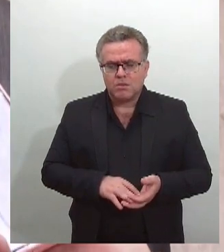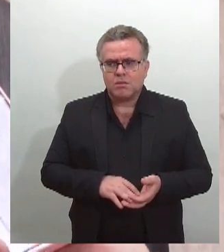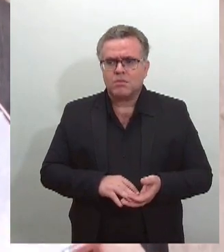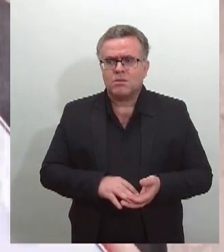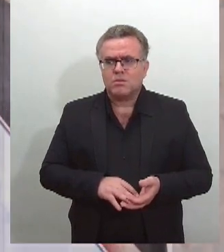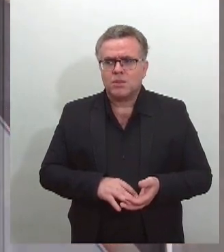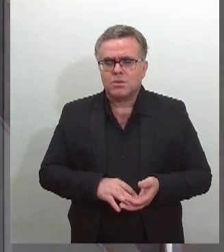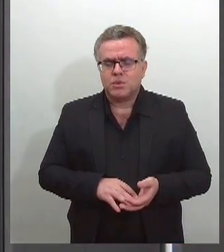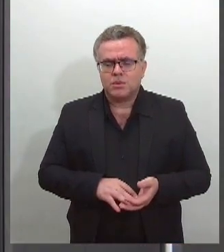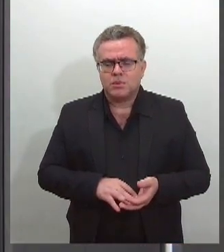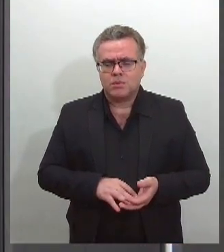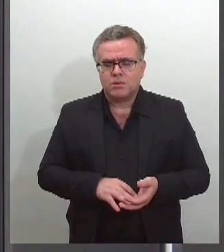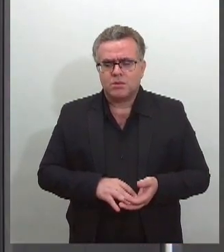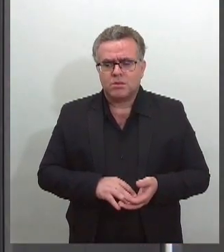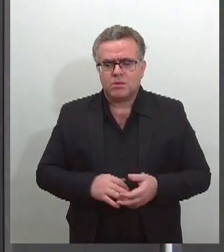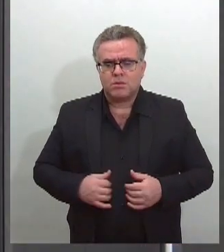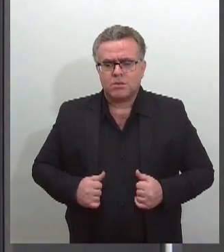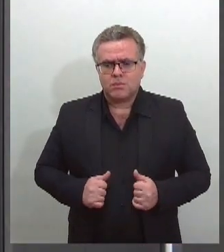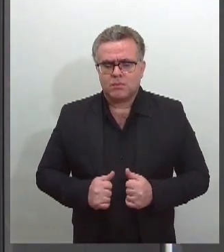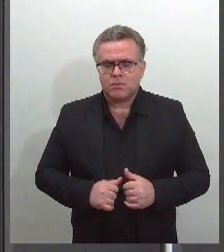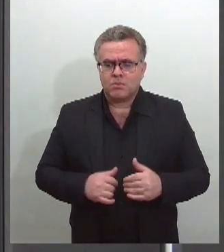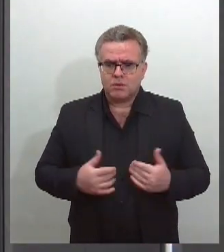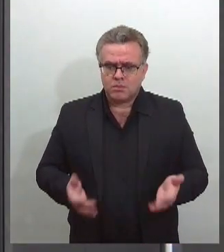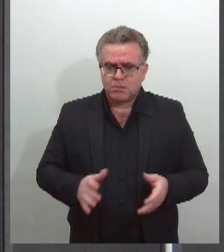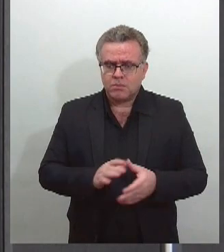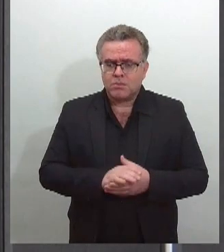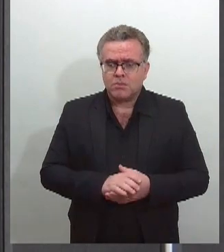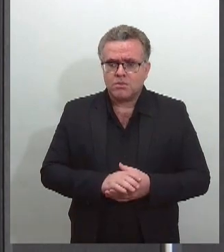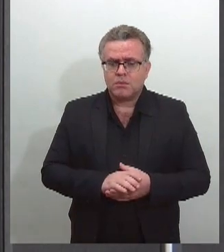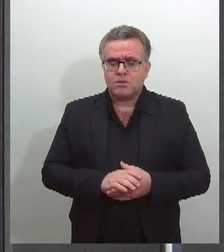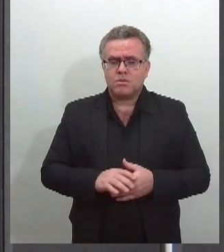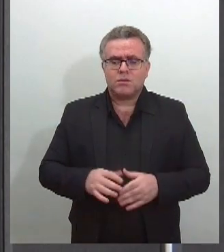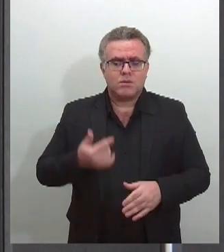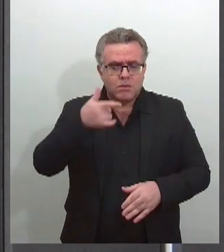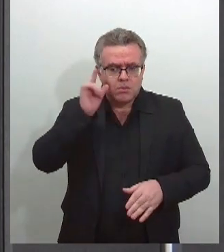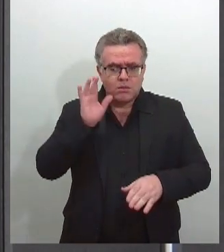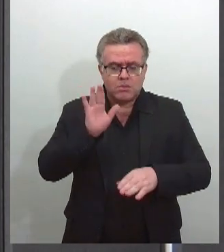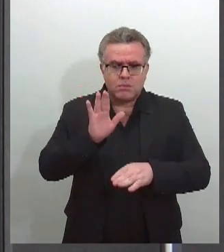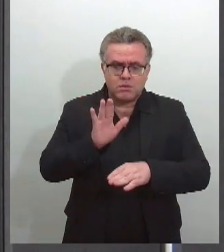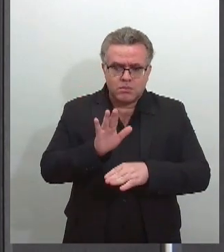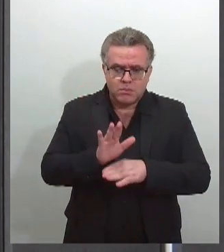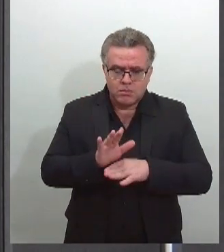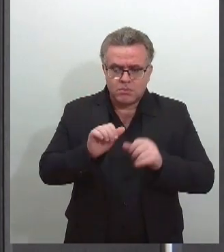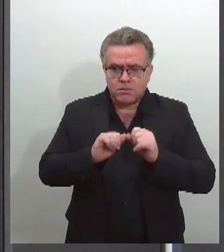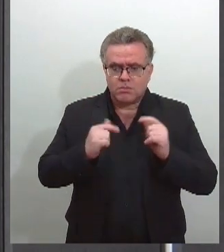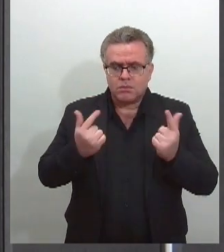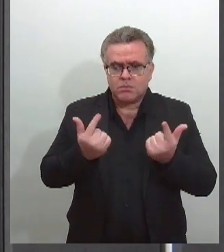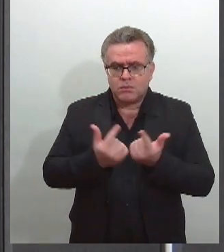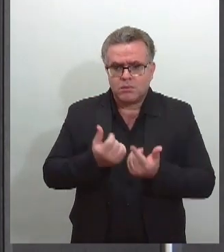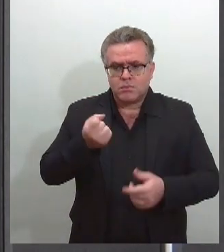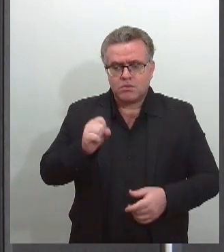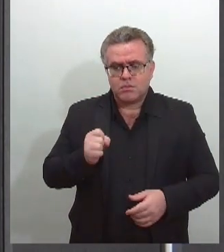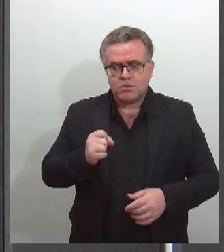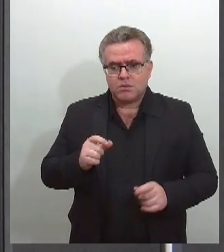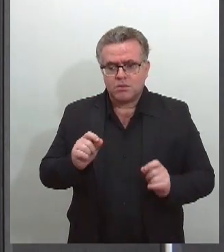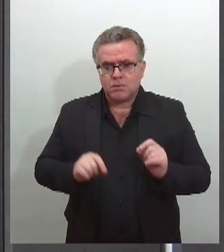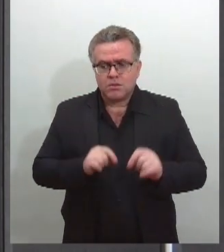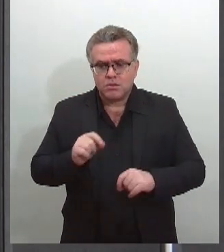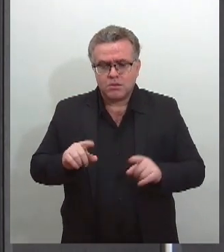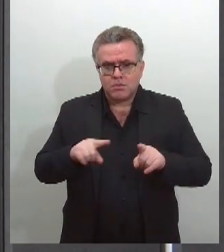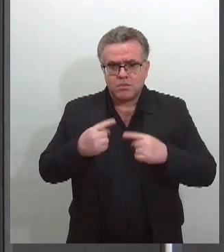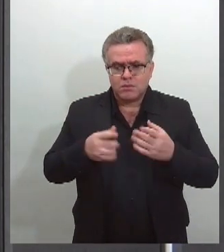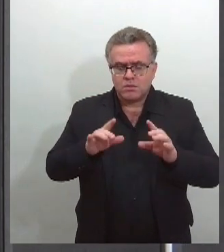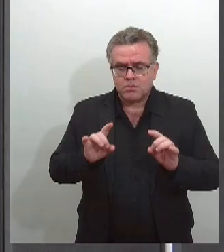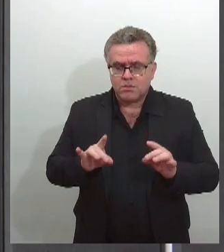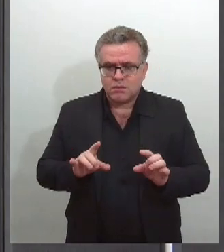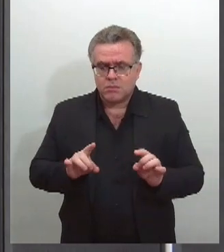emprego e renda. Na tarde de ontem, o plenário da Assembleia Legislativa recebeu uma sessão especial em